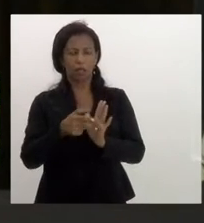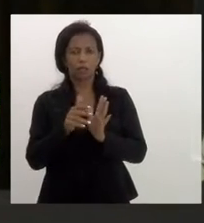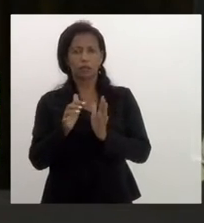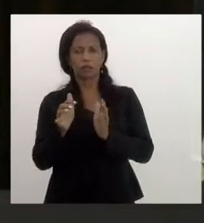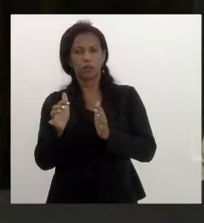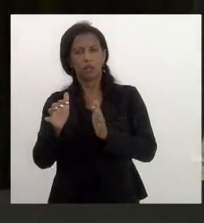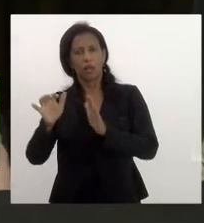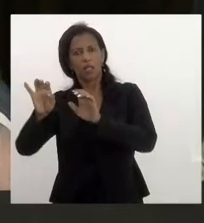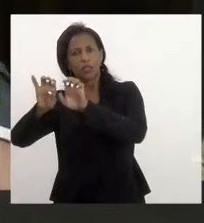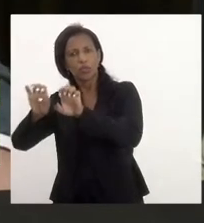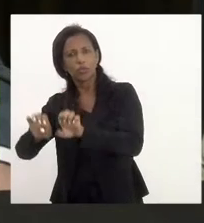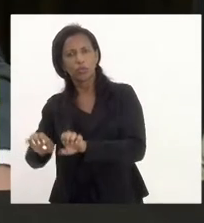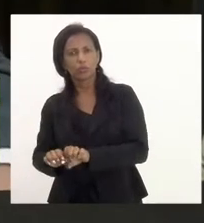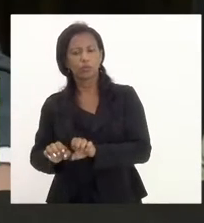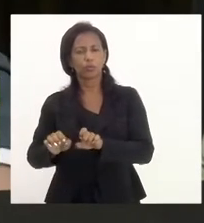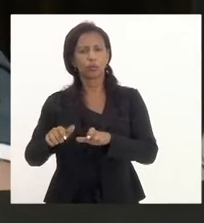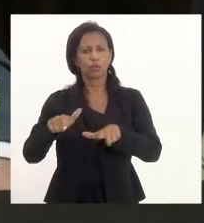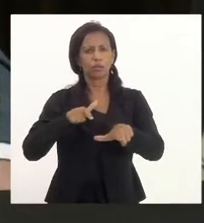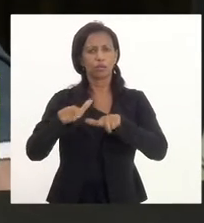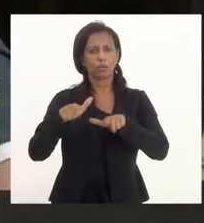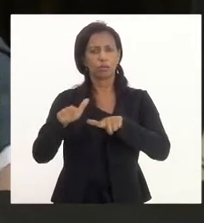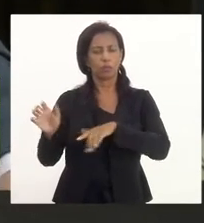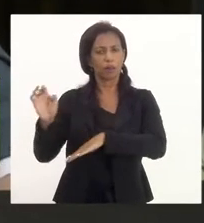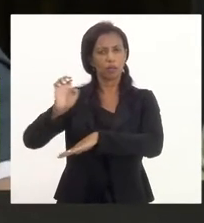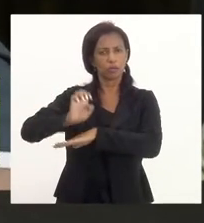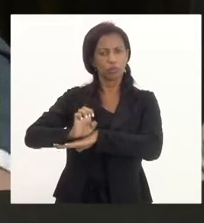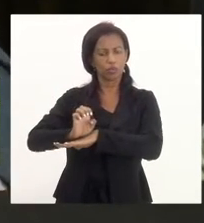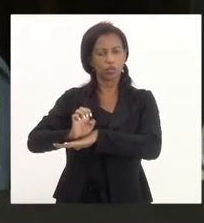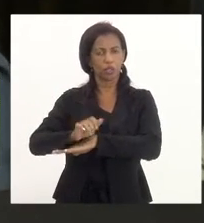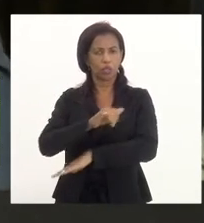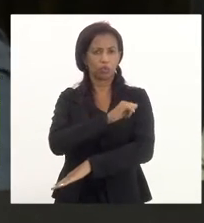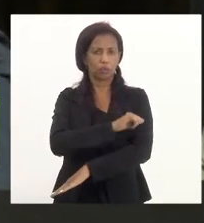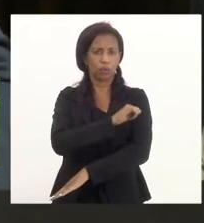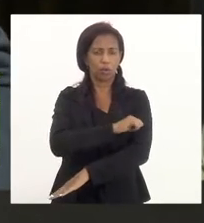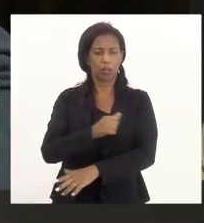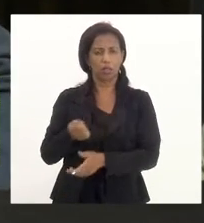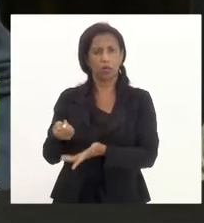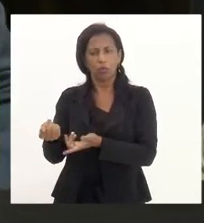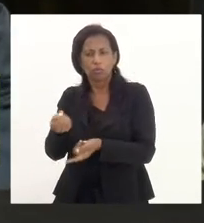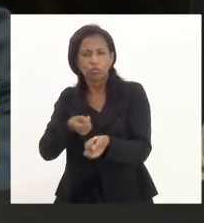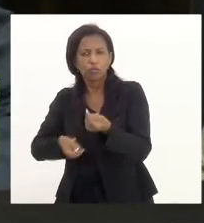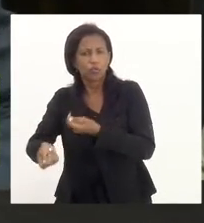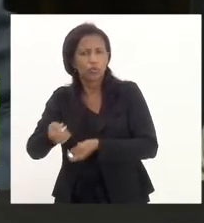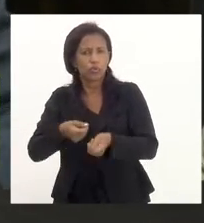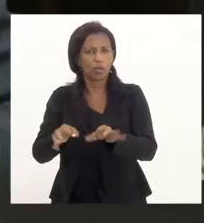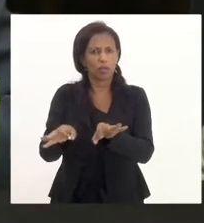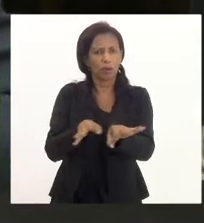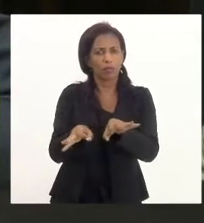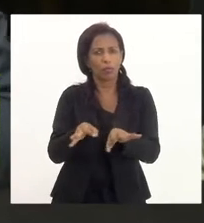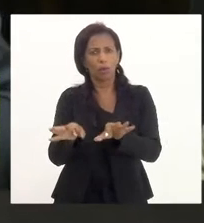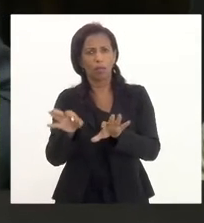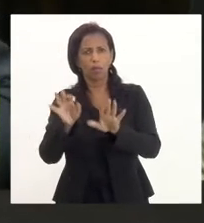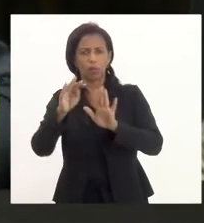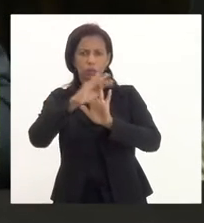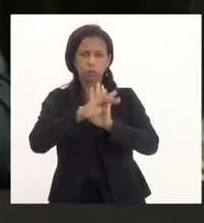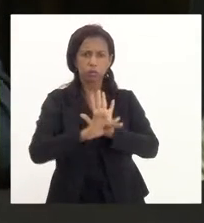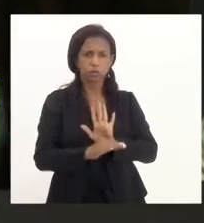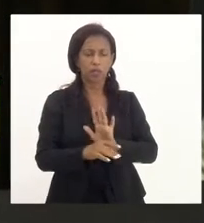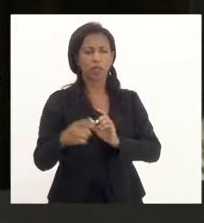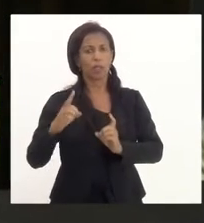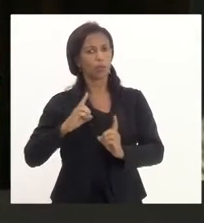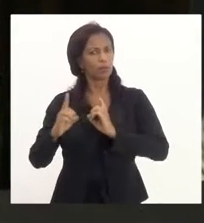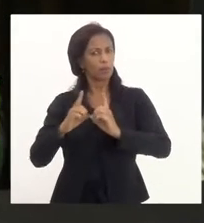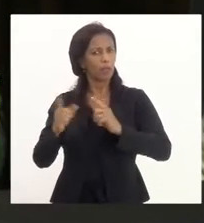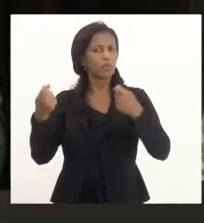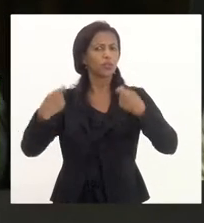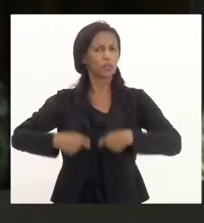a estruturação do serviço público no estado do Rio de Janeiro as Finanças do Estado a maneira como se organiza e esse